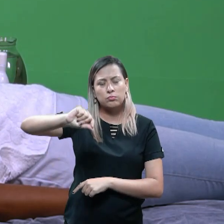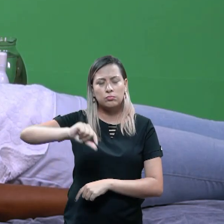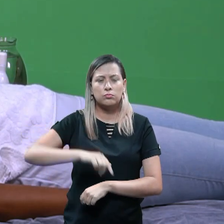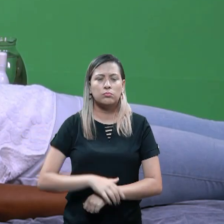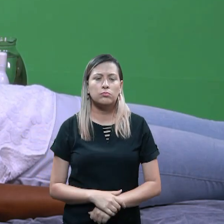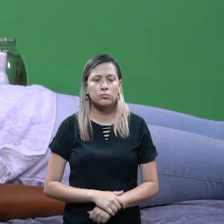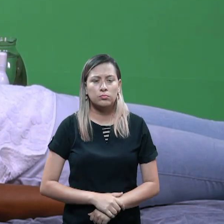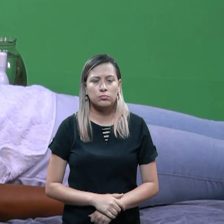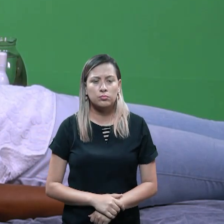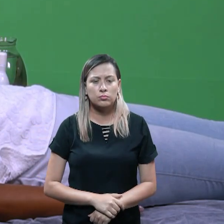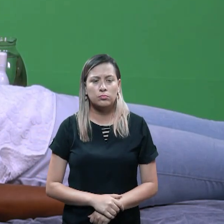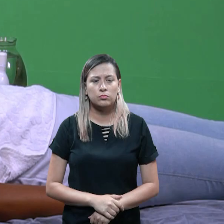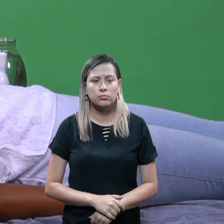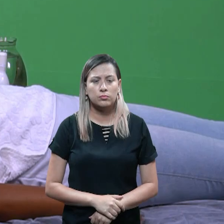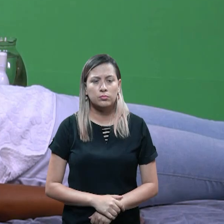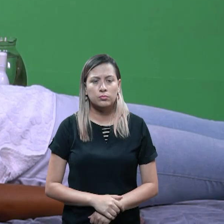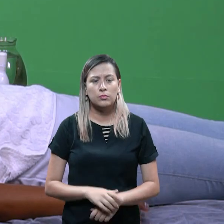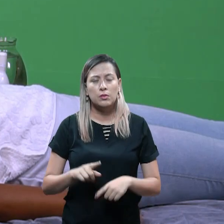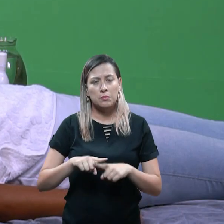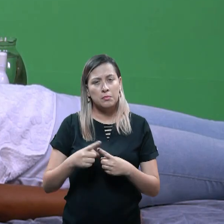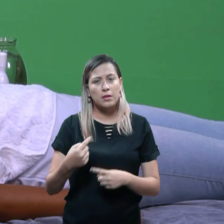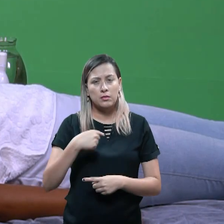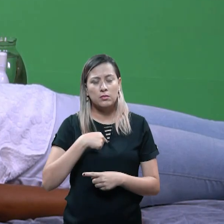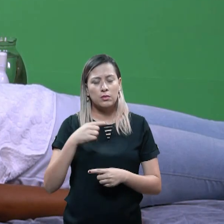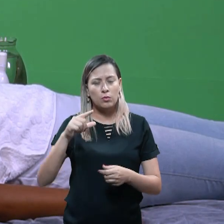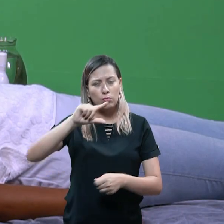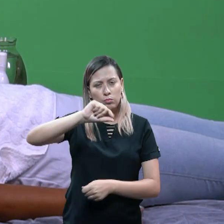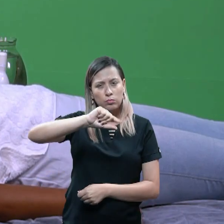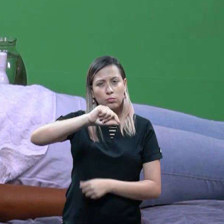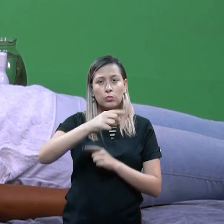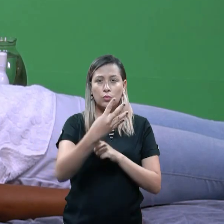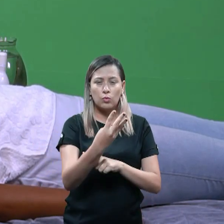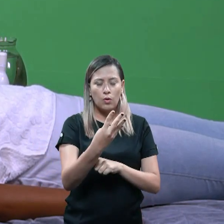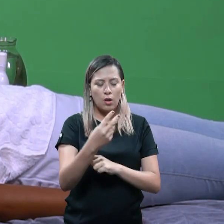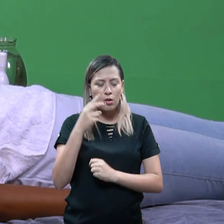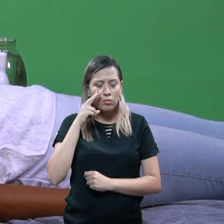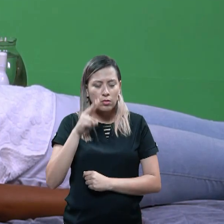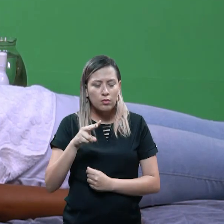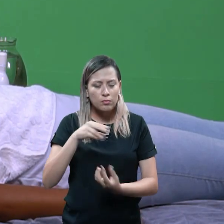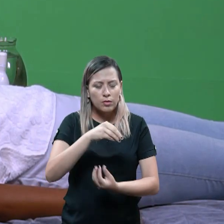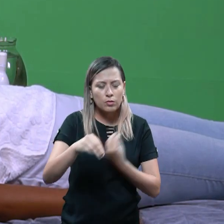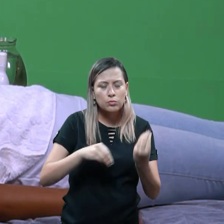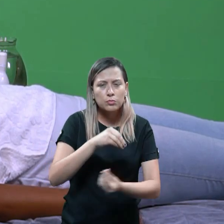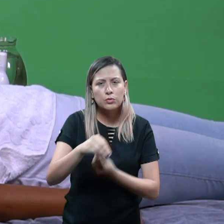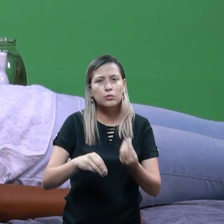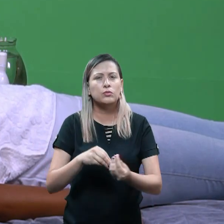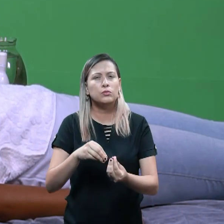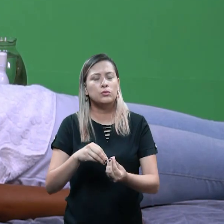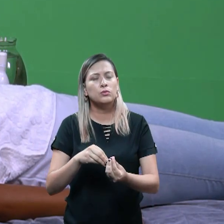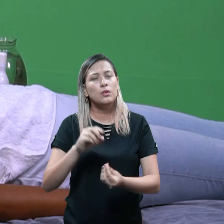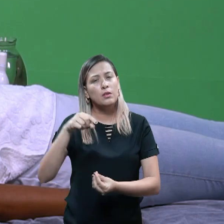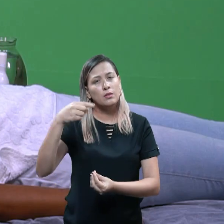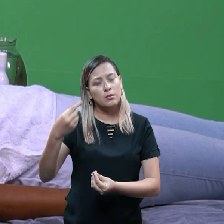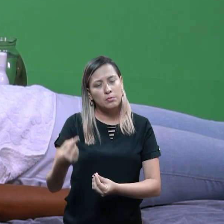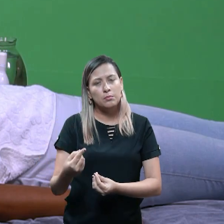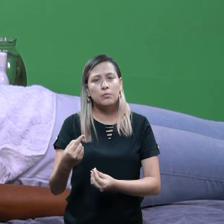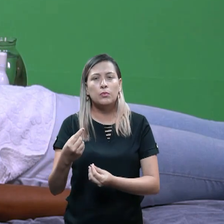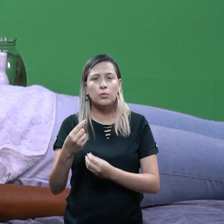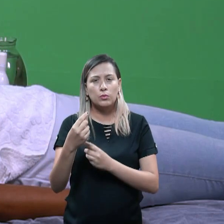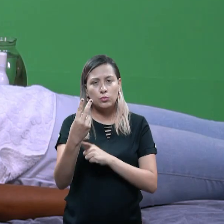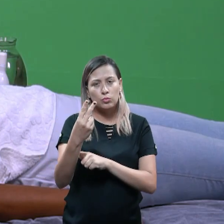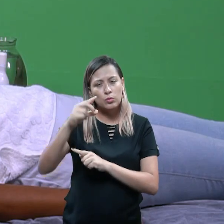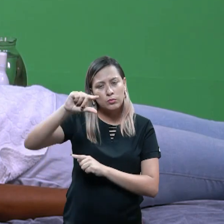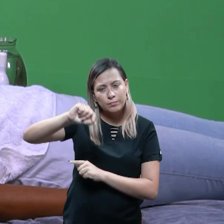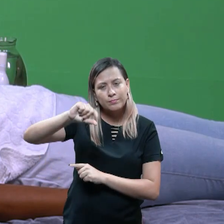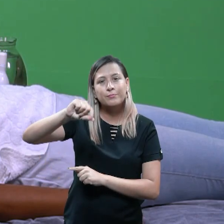Mas eu sempre coloco 4 primeiro. Vejo a consistência. E só depois eu vou botar as outras